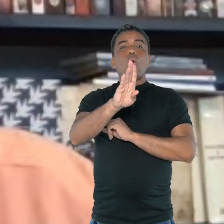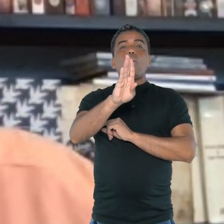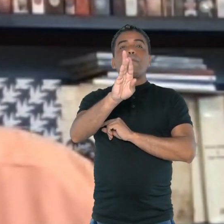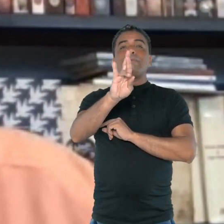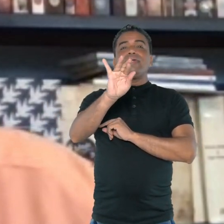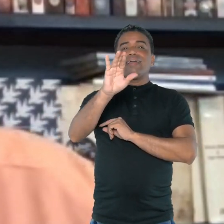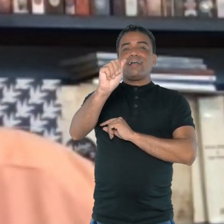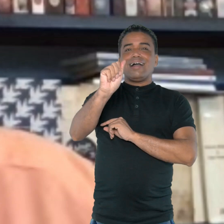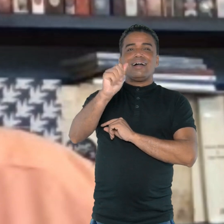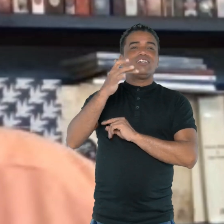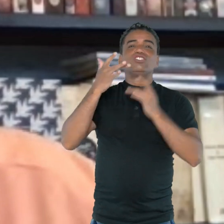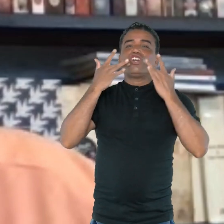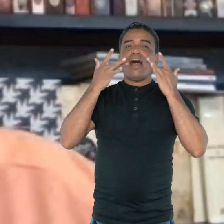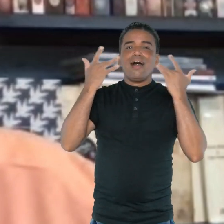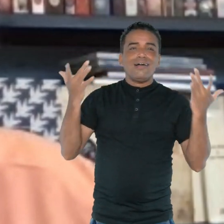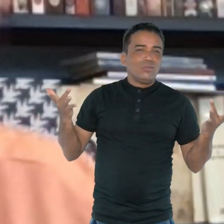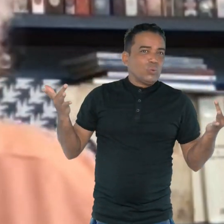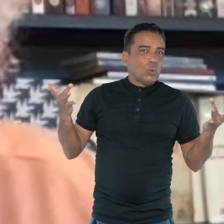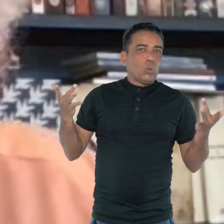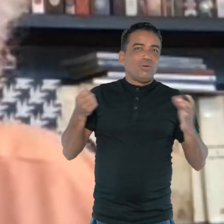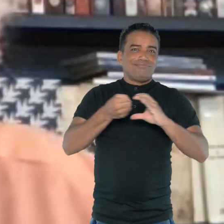teatral,